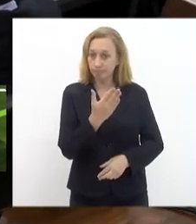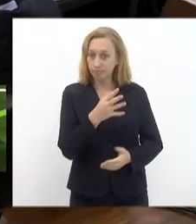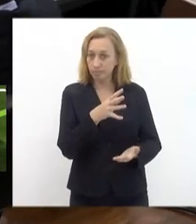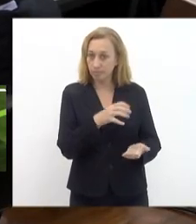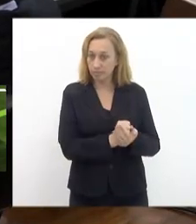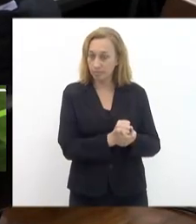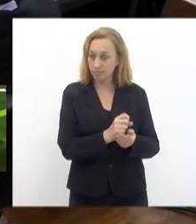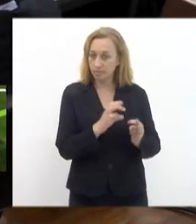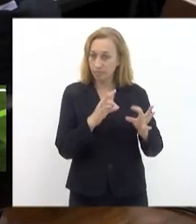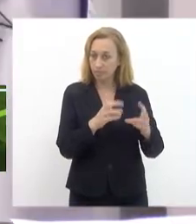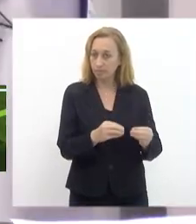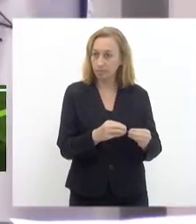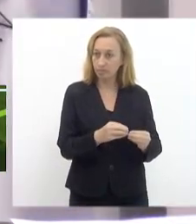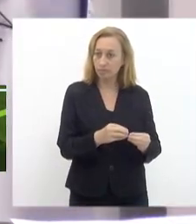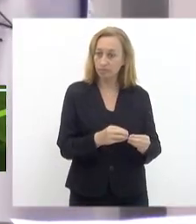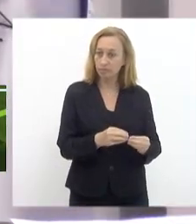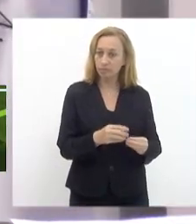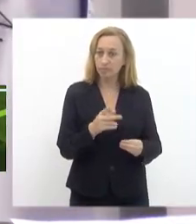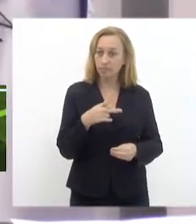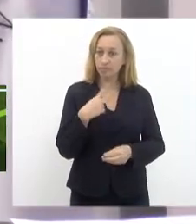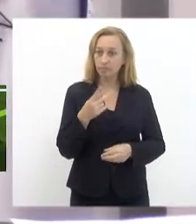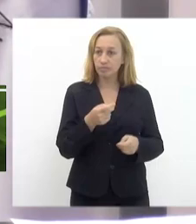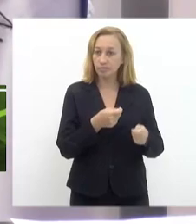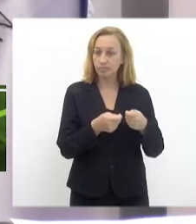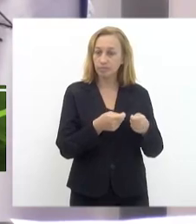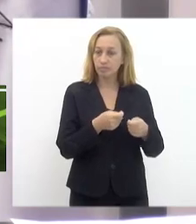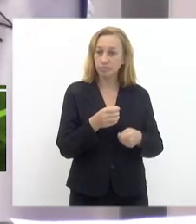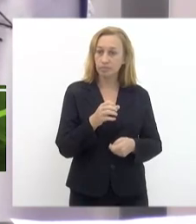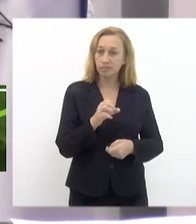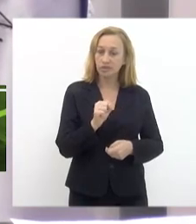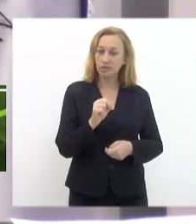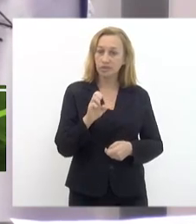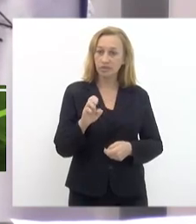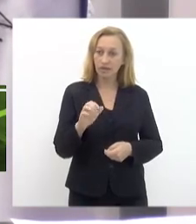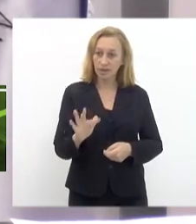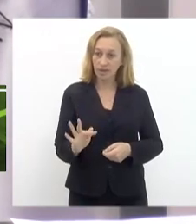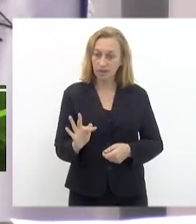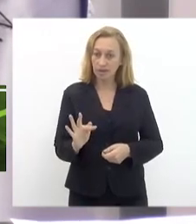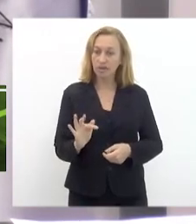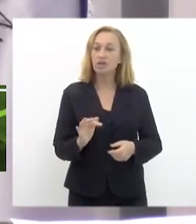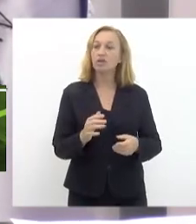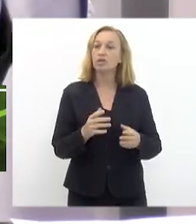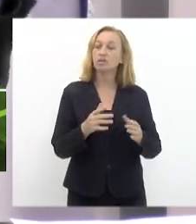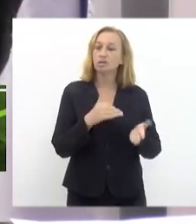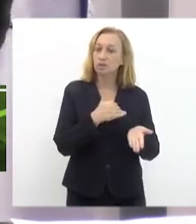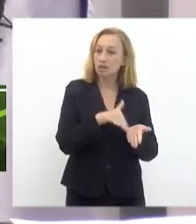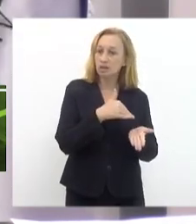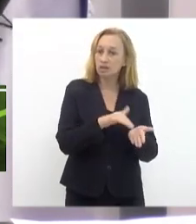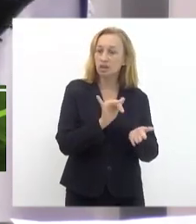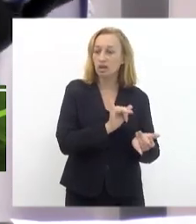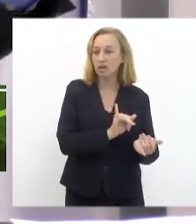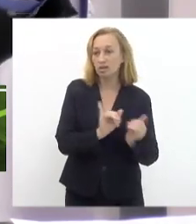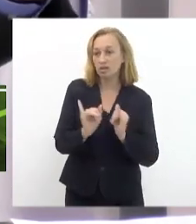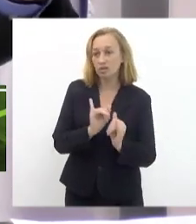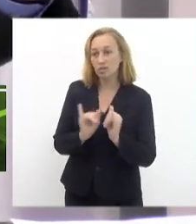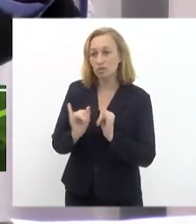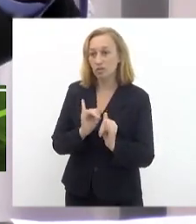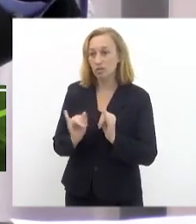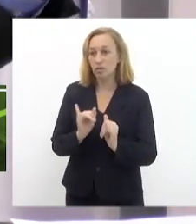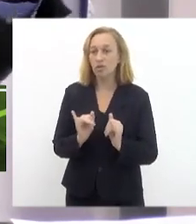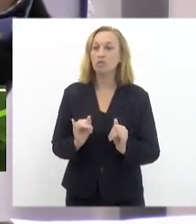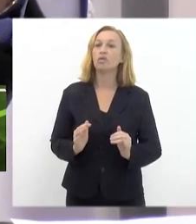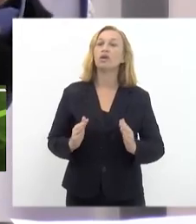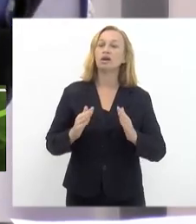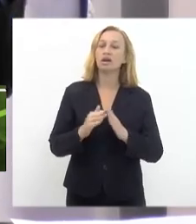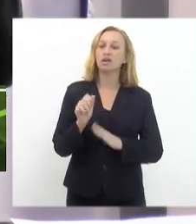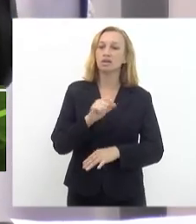gravado disse que esse controle mata ela faz que os secretários e formam secretaria da